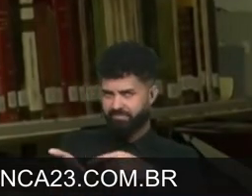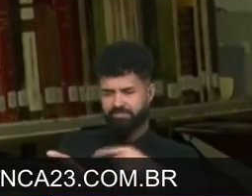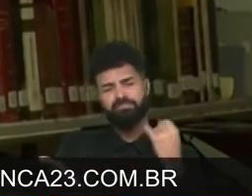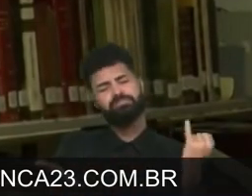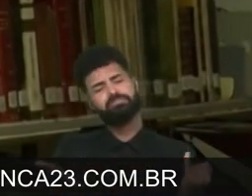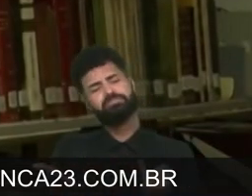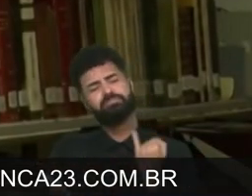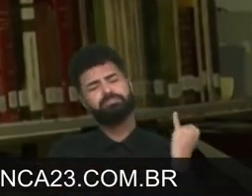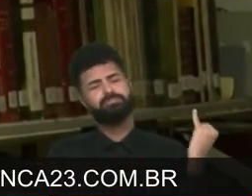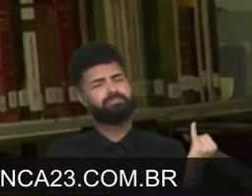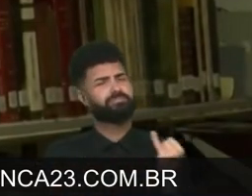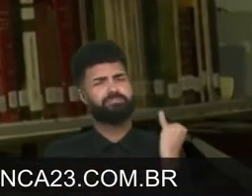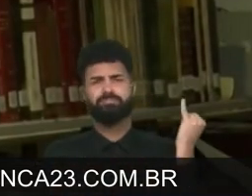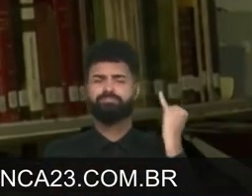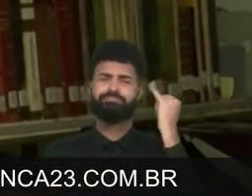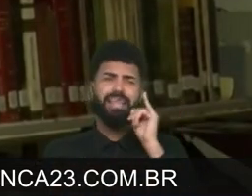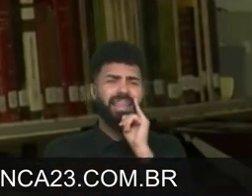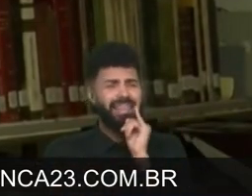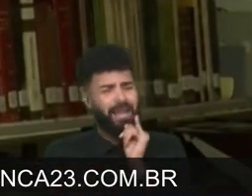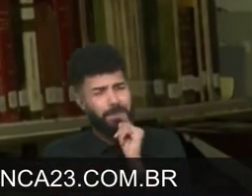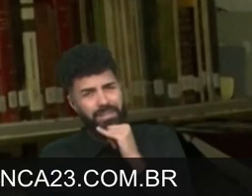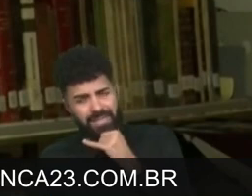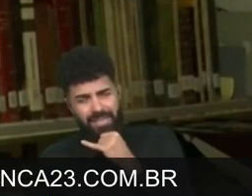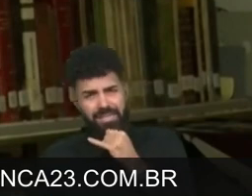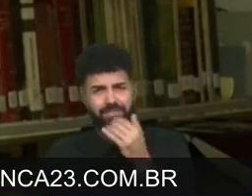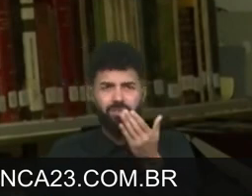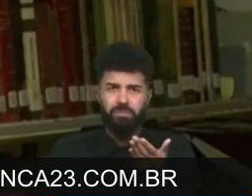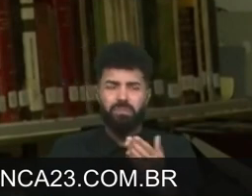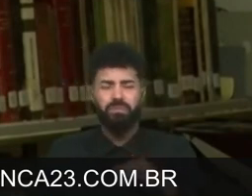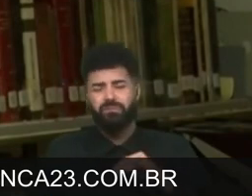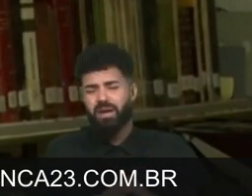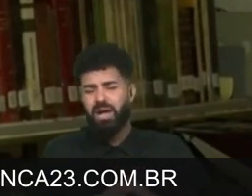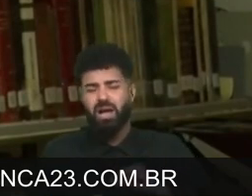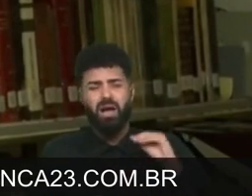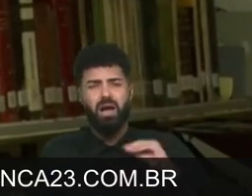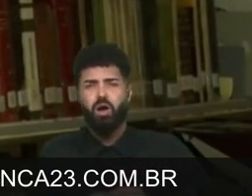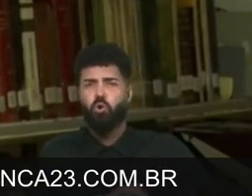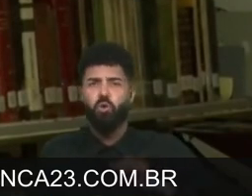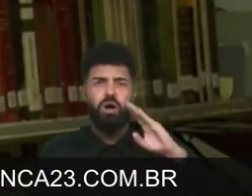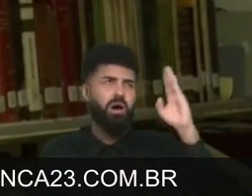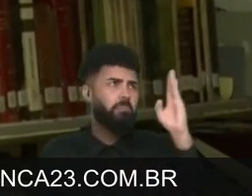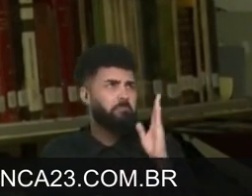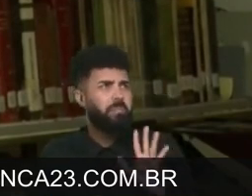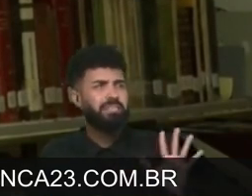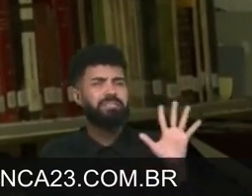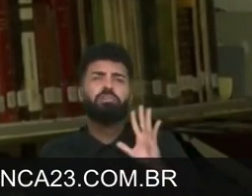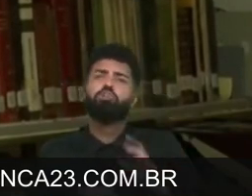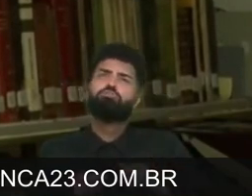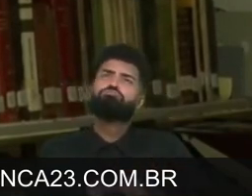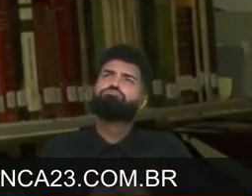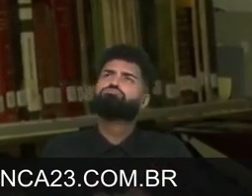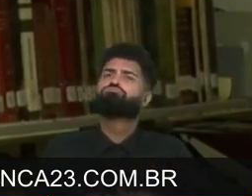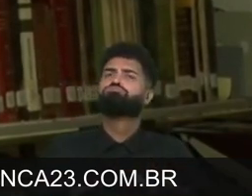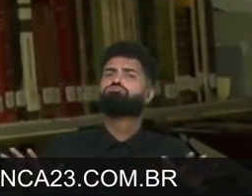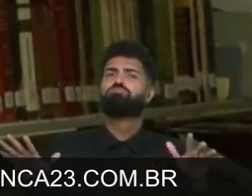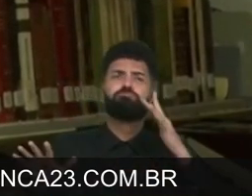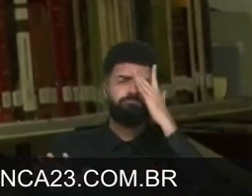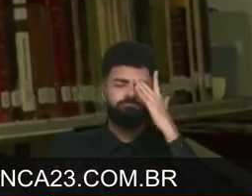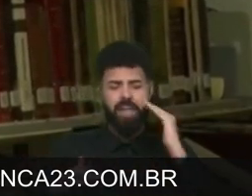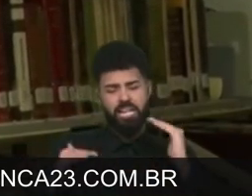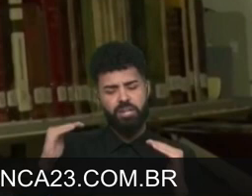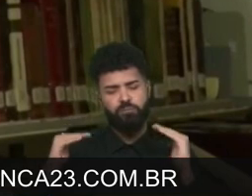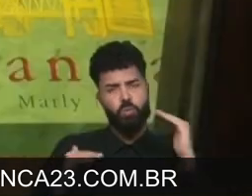fundamental. Lamentavelmente, falta muito ainda para se atingir um nível